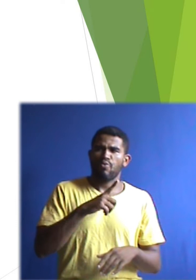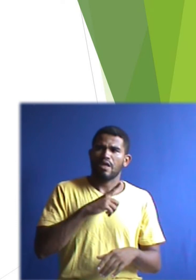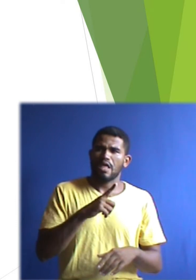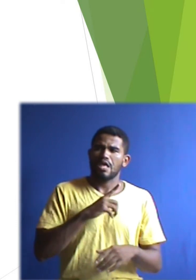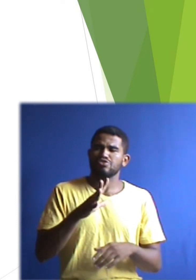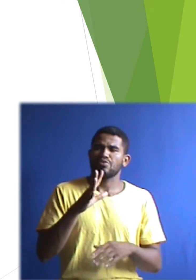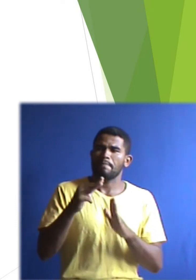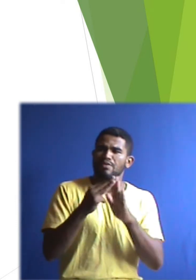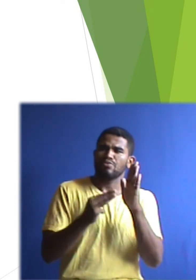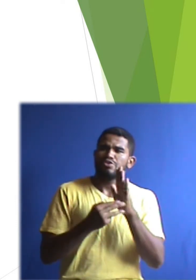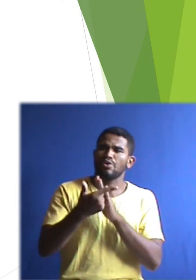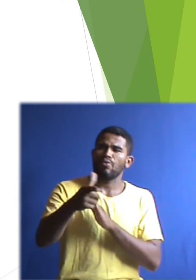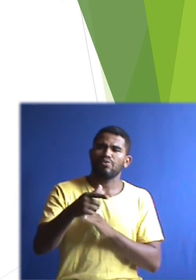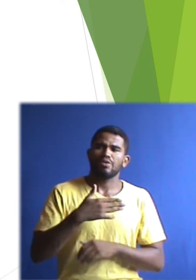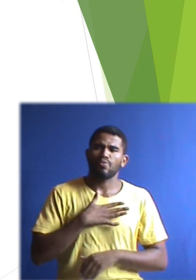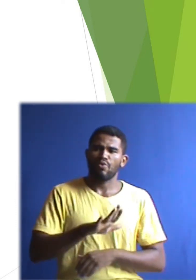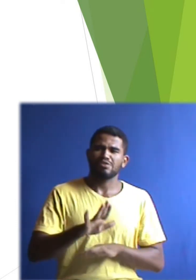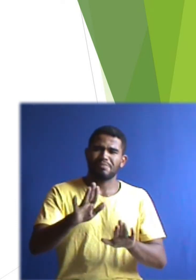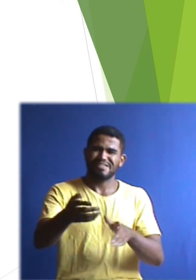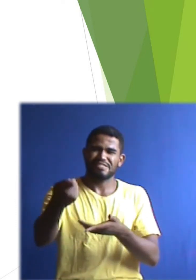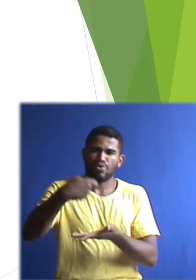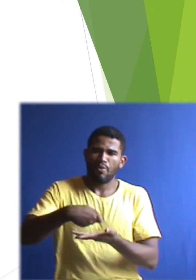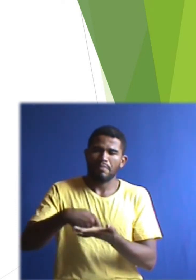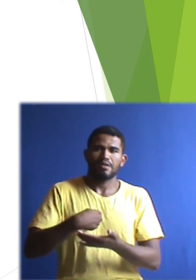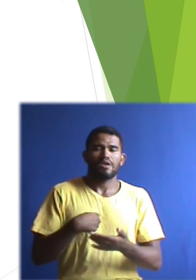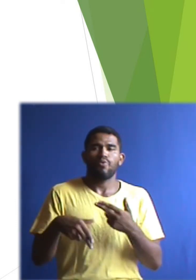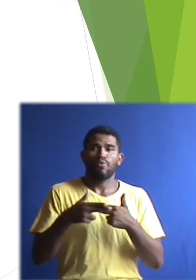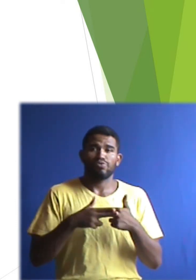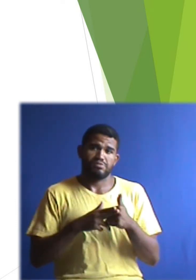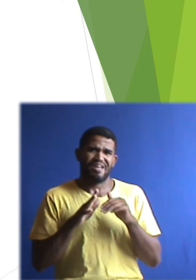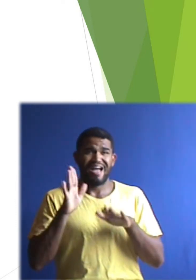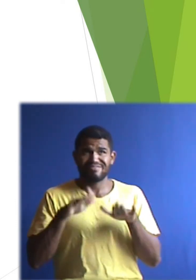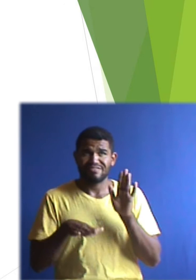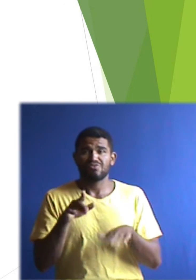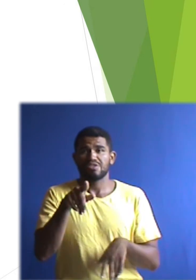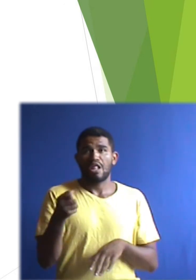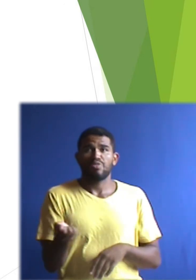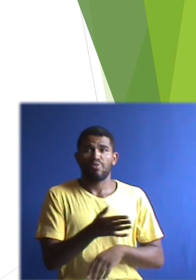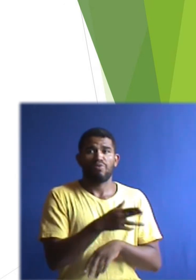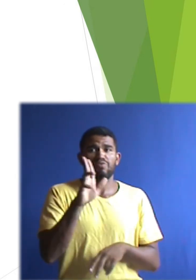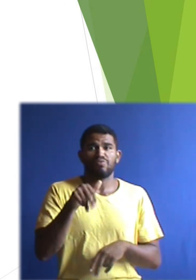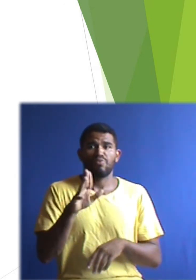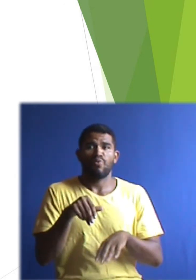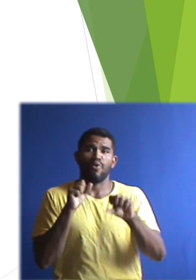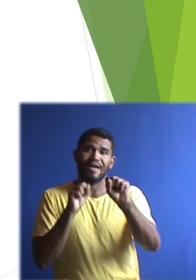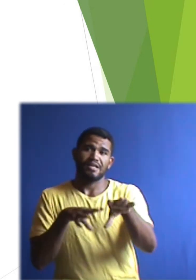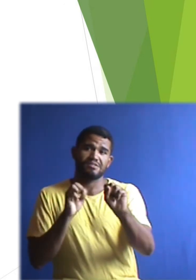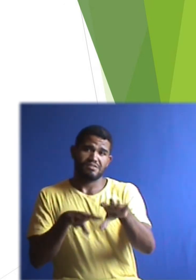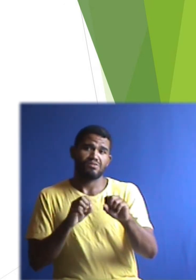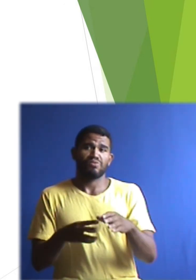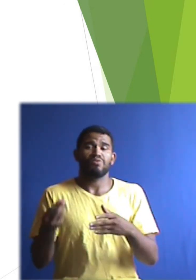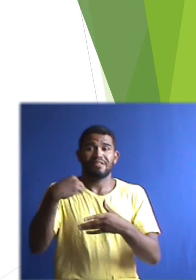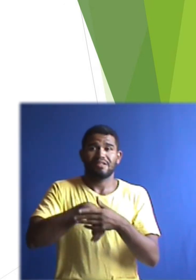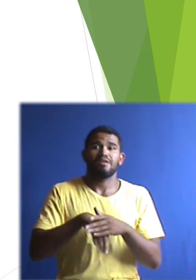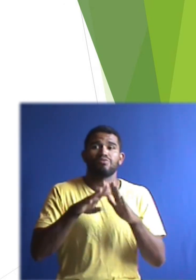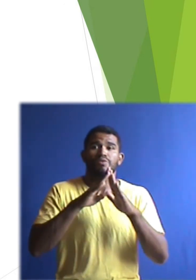concorde com aquela visão. Se você é um professor novo de carreira, às vezes nunca lecionou na